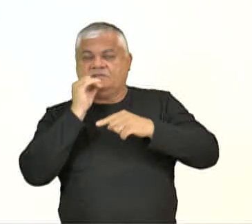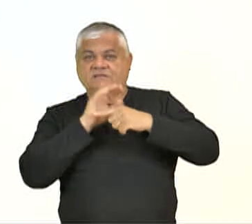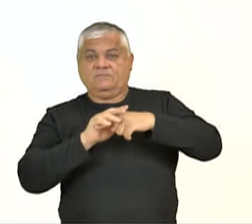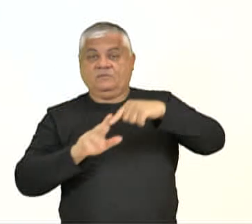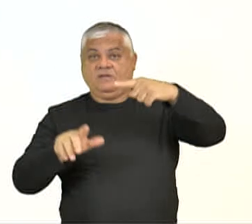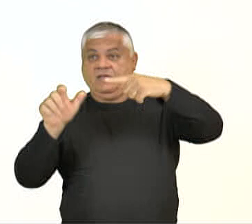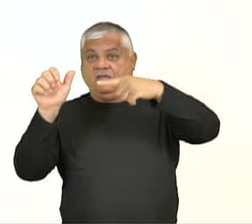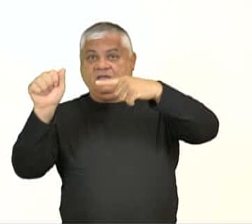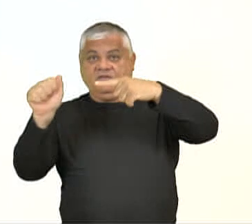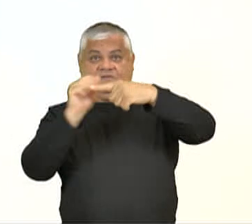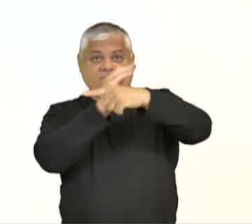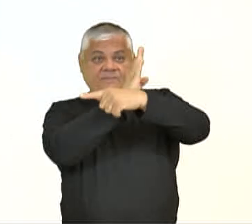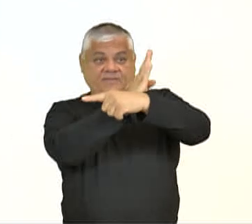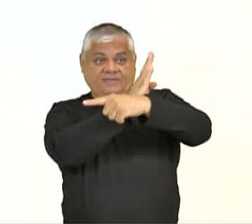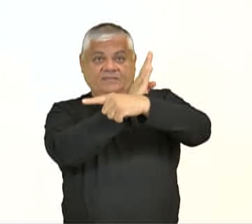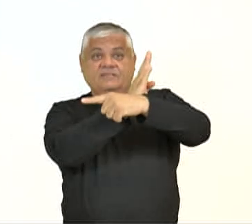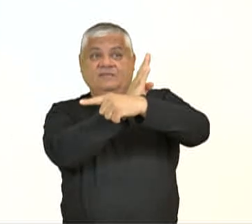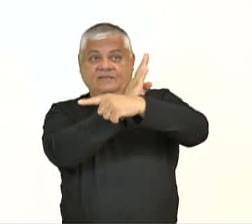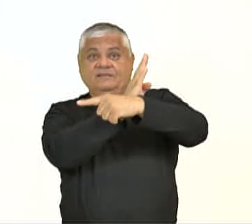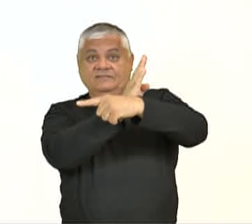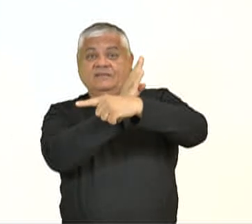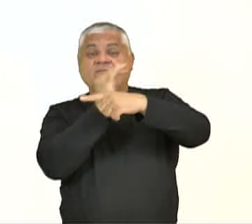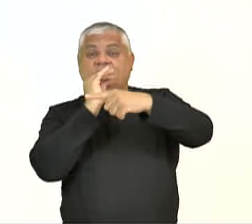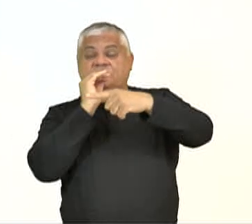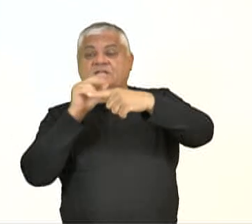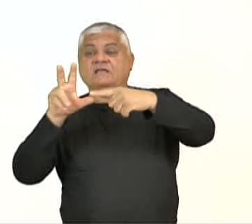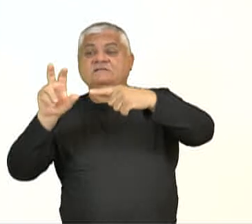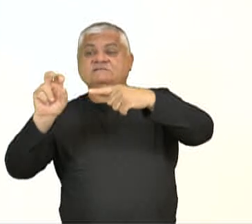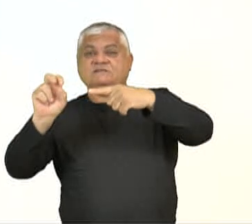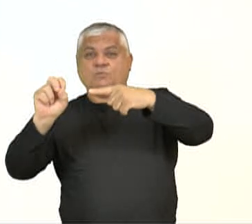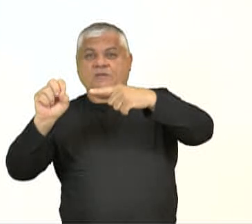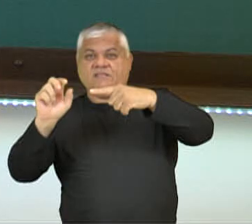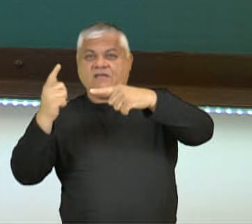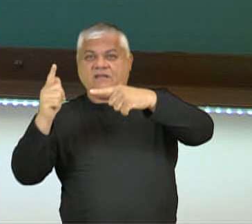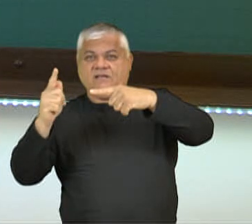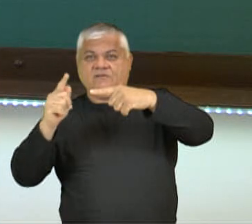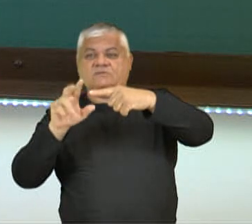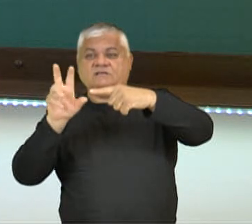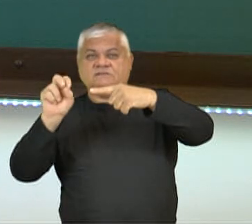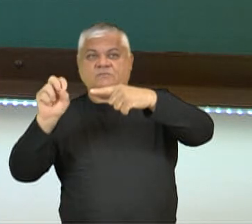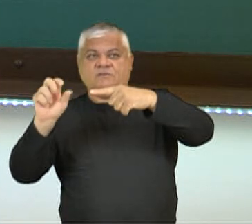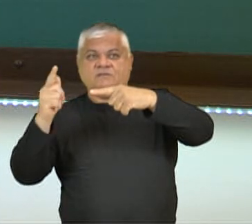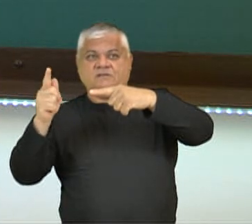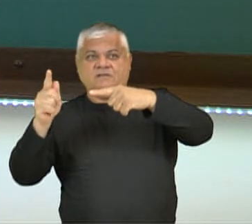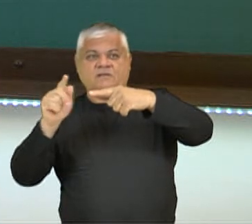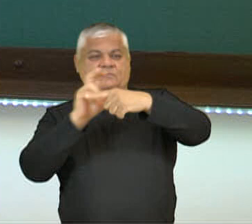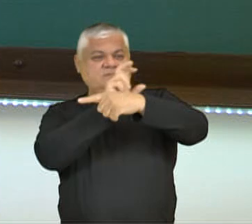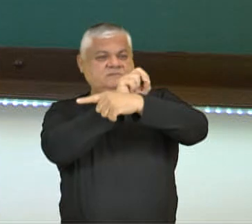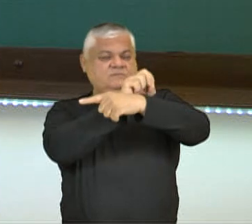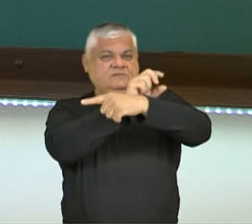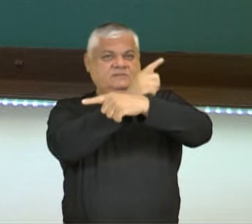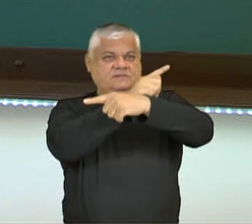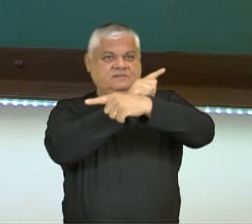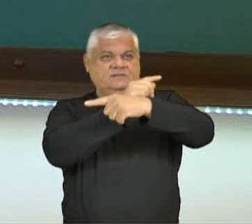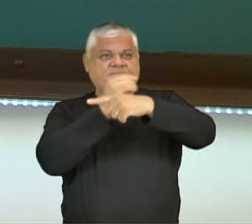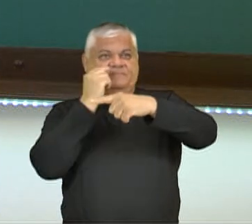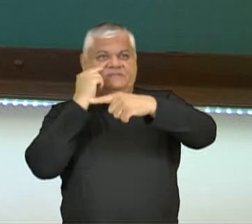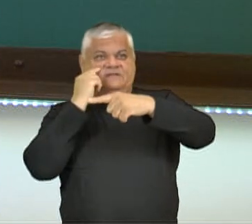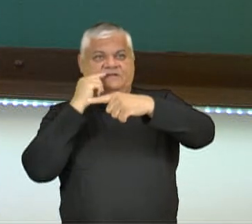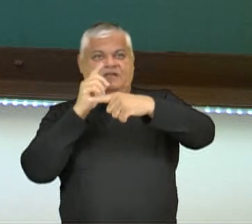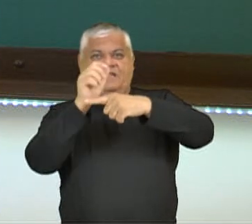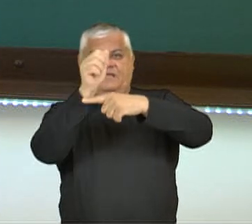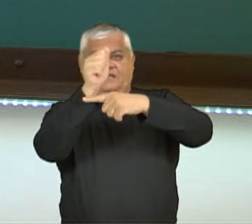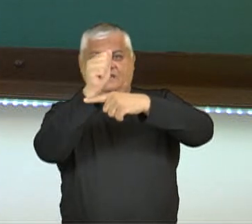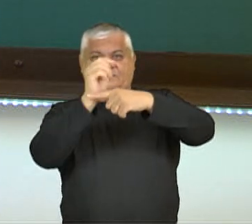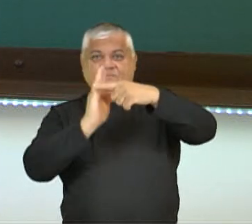são adjacentes e a 50 graus. Olha aqui o desenho, gente. Eu tenho aqui, ó, alfa